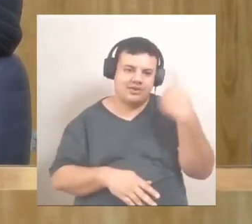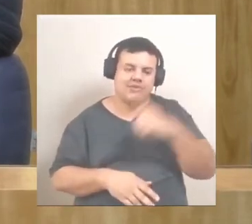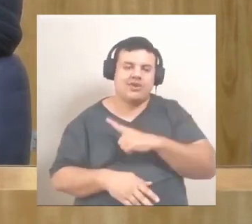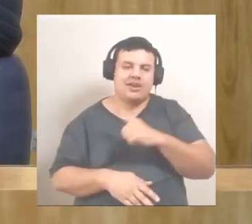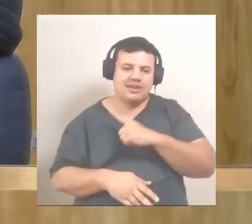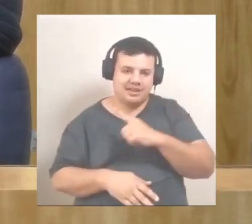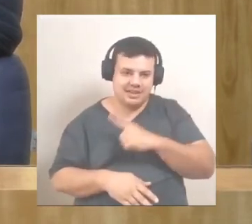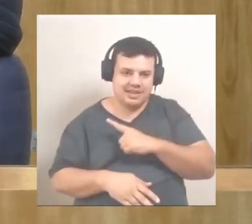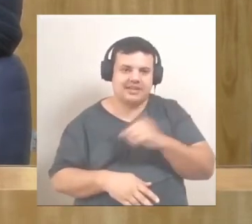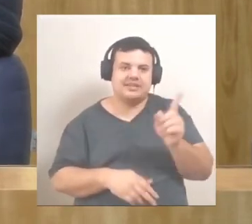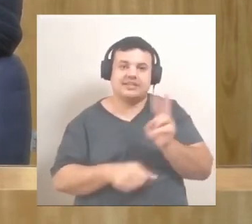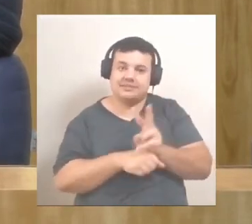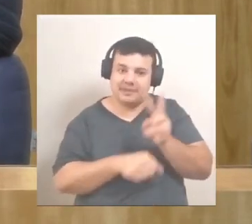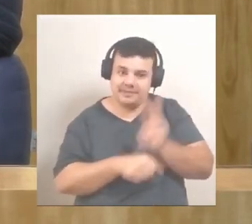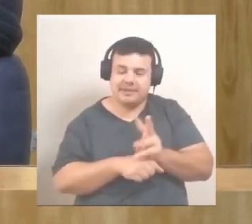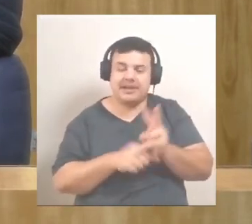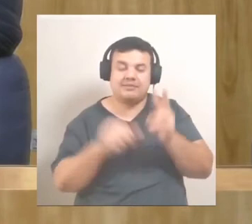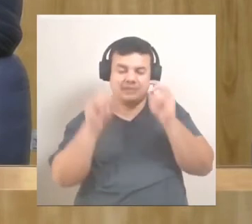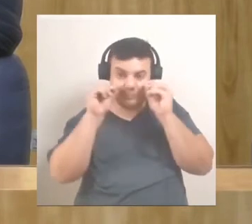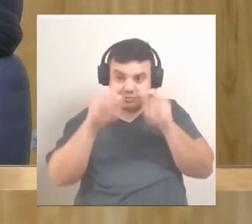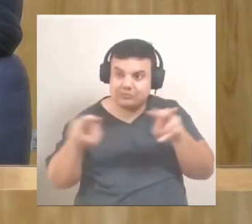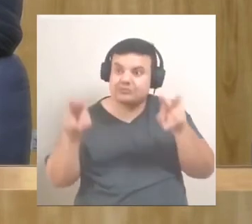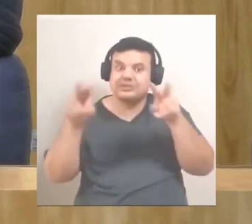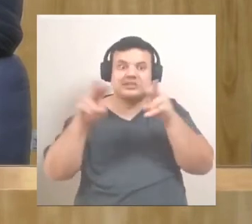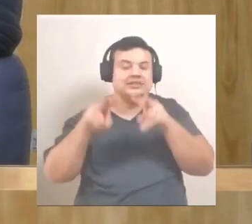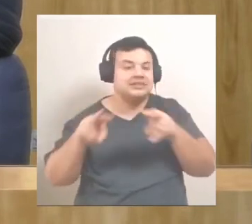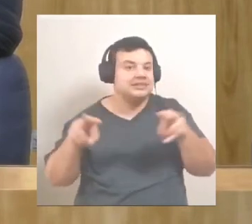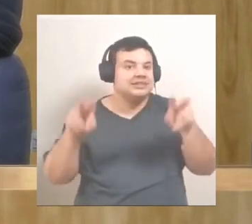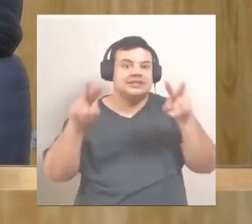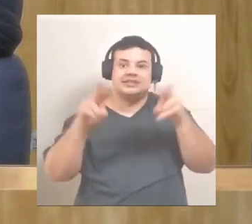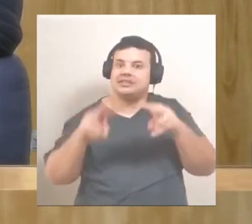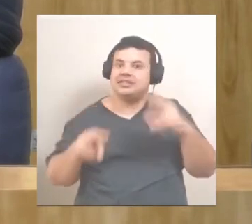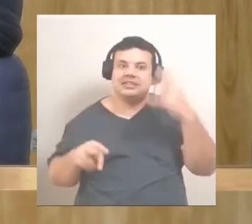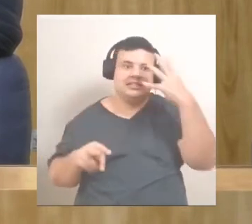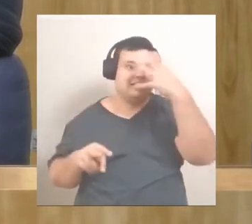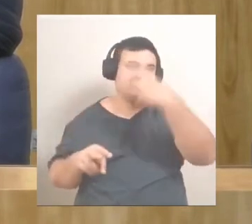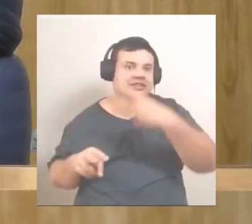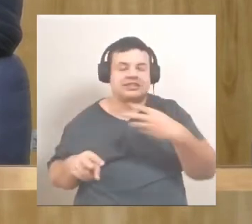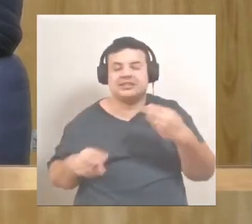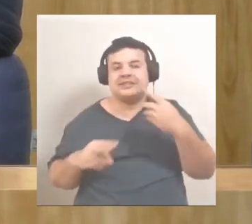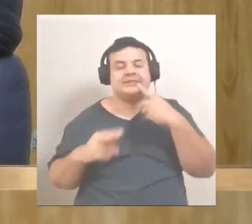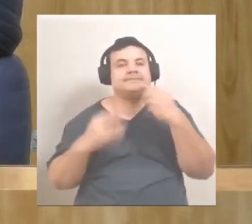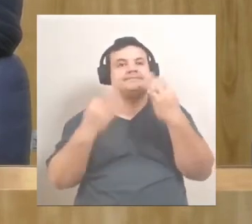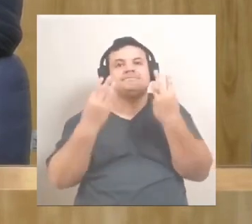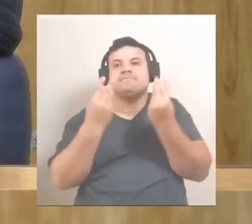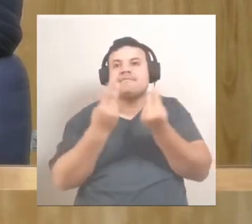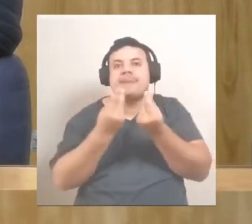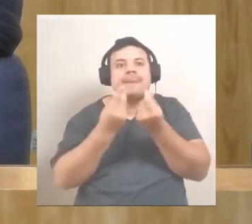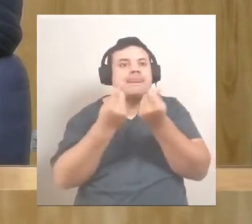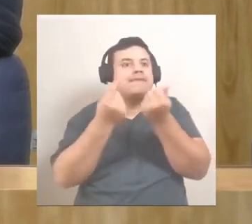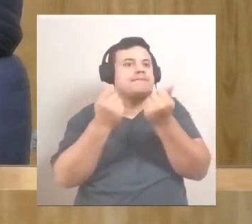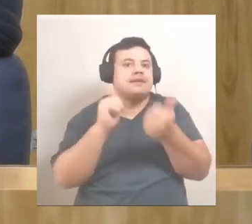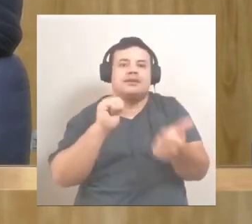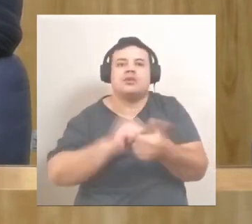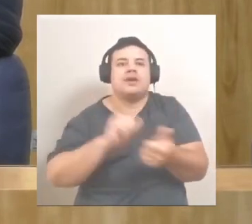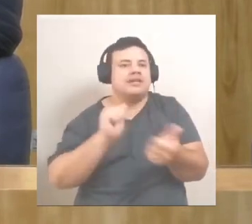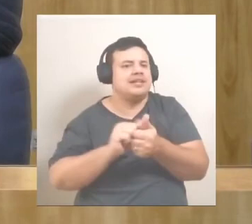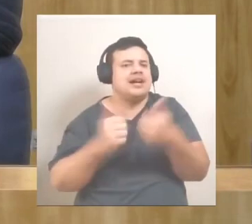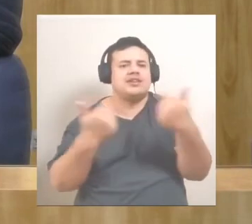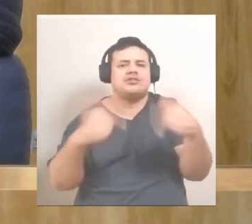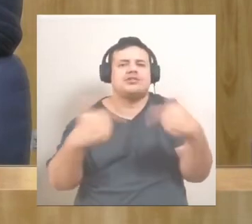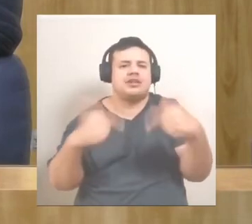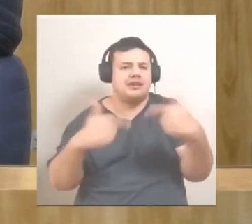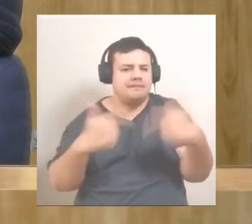se prepara, porque os olhos saltam do rosto, enche a boca de água, porque realmente a qualidade do serviço que